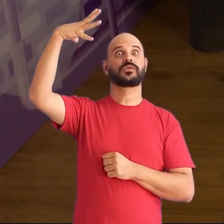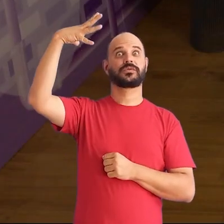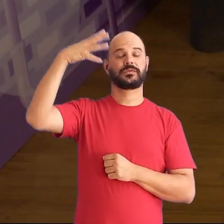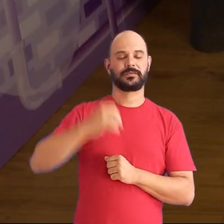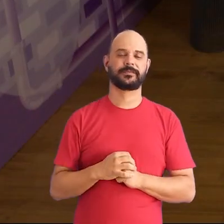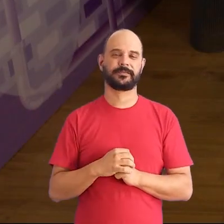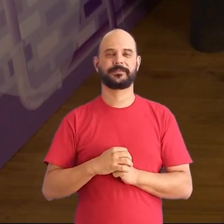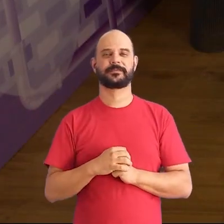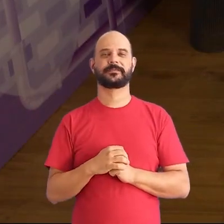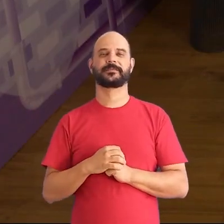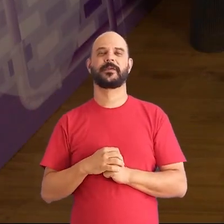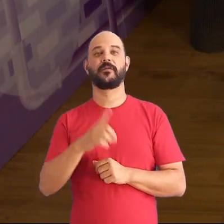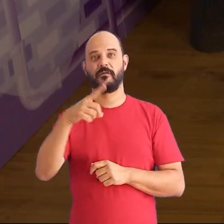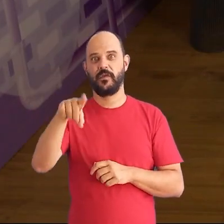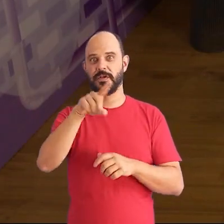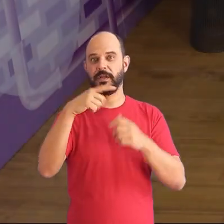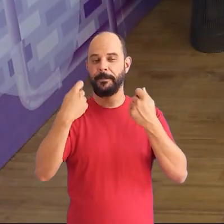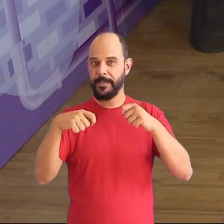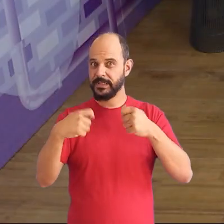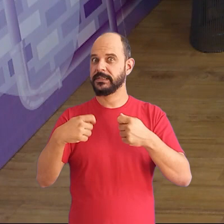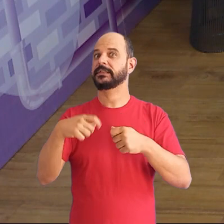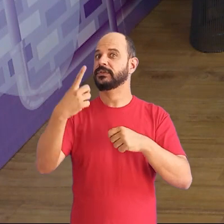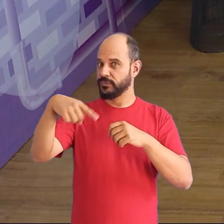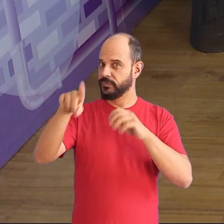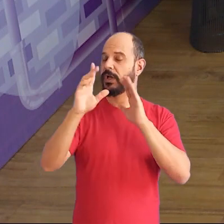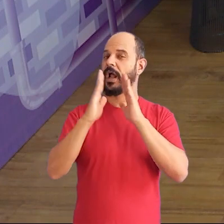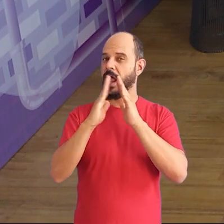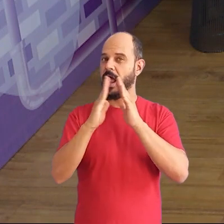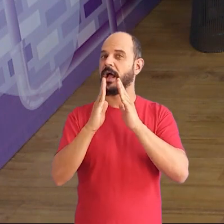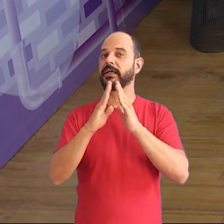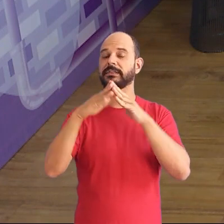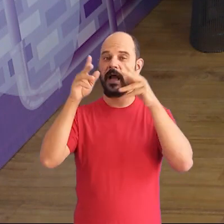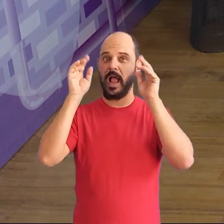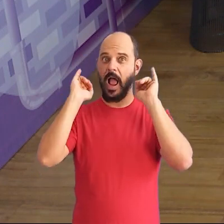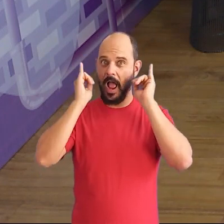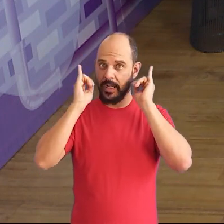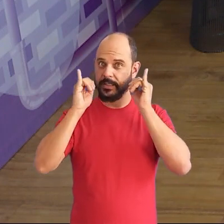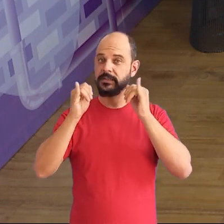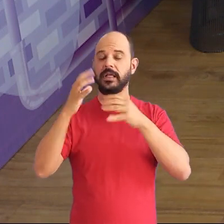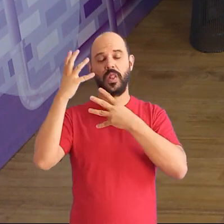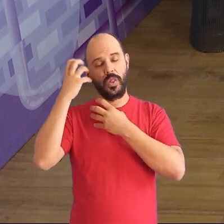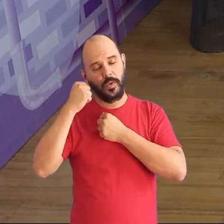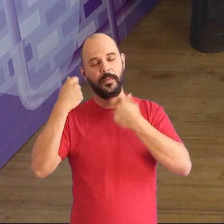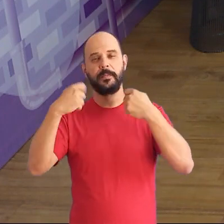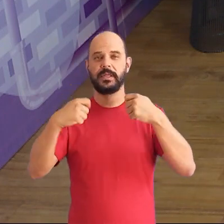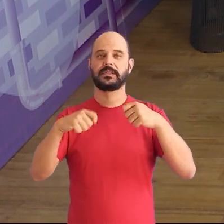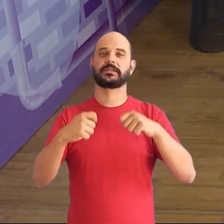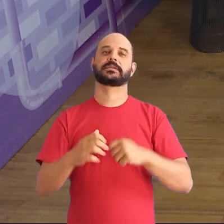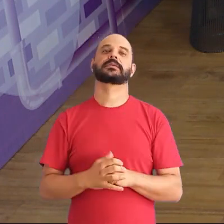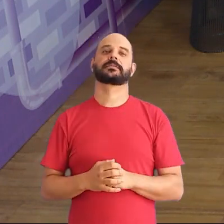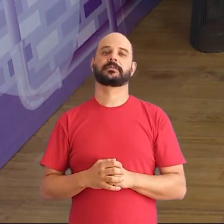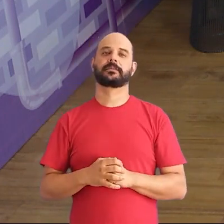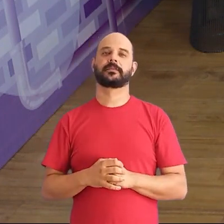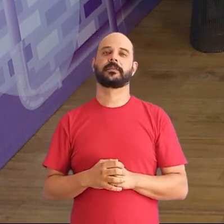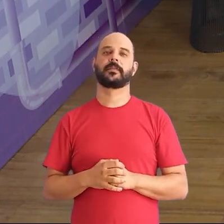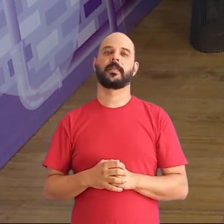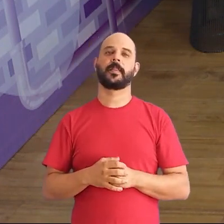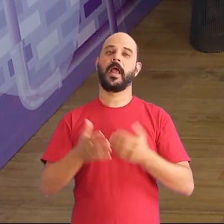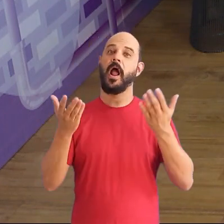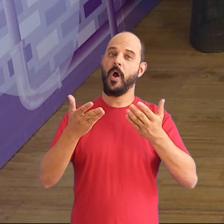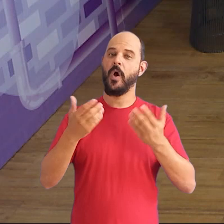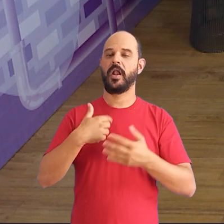Mas agora, luzes, por favor. Vocês precisam ir para casa. A Isa-chan precisa dormir